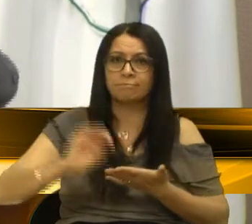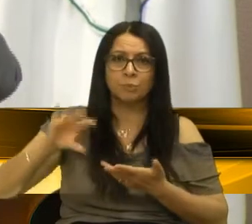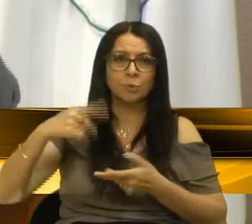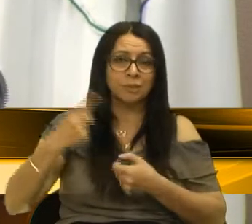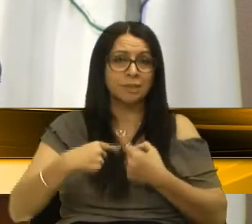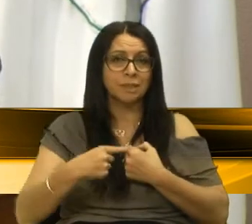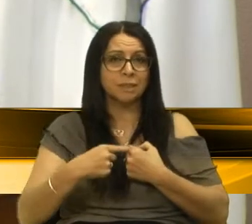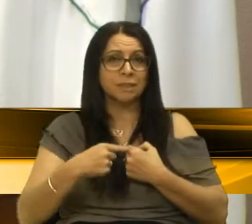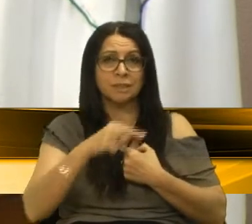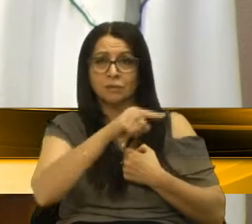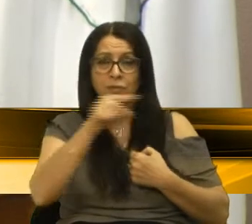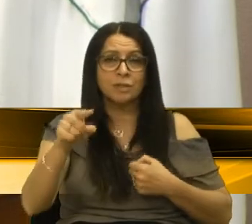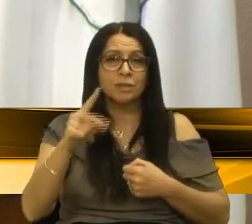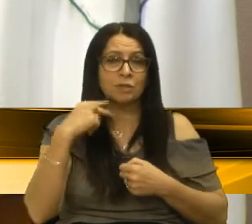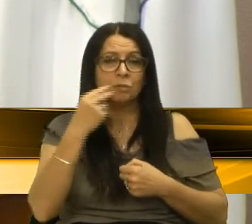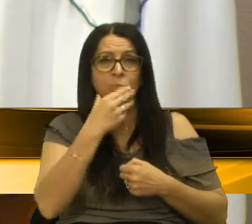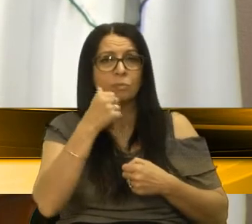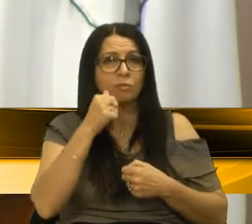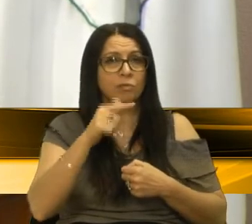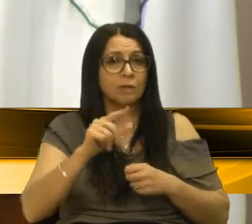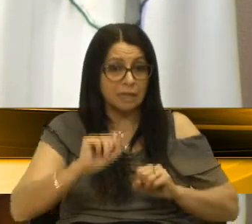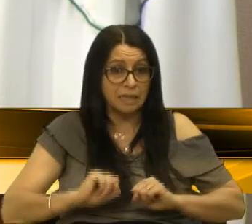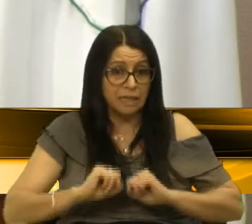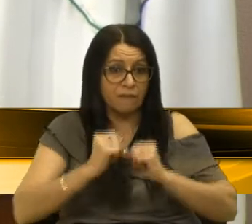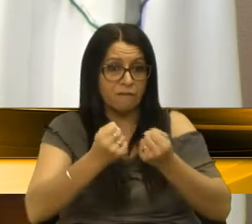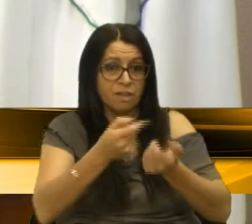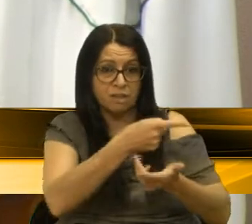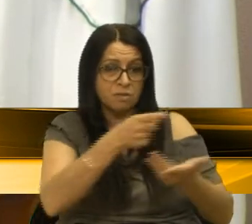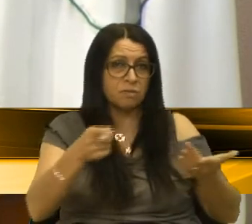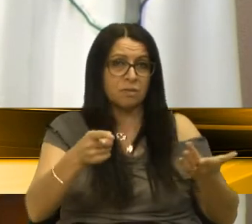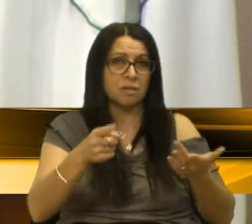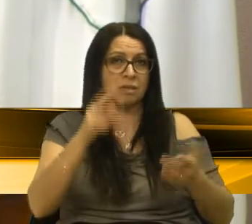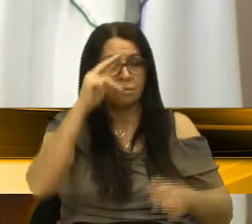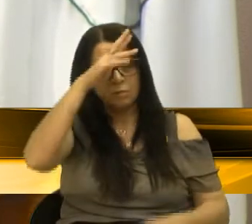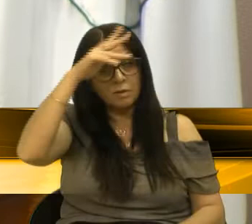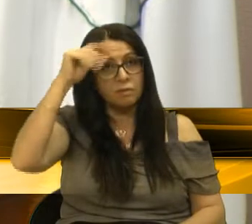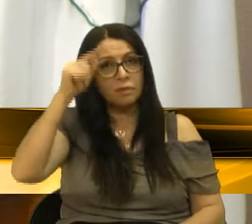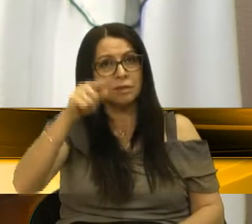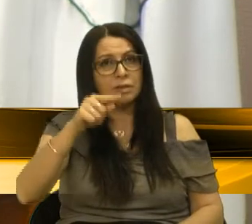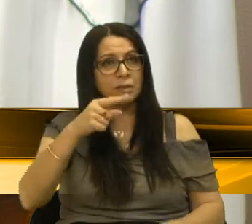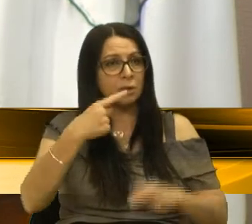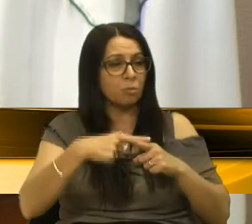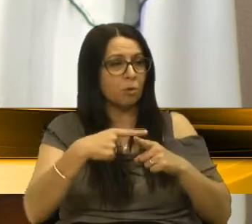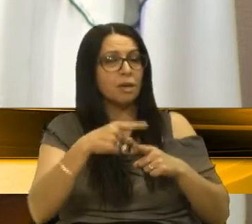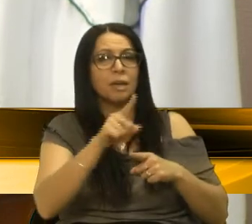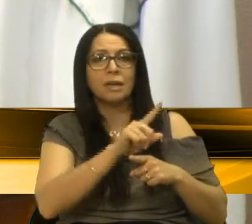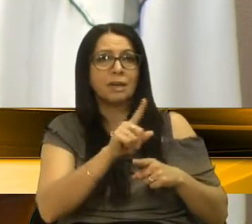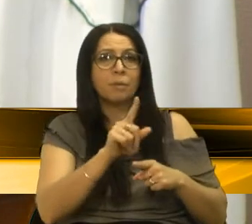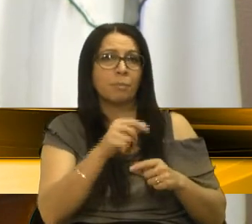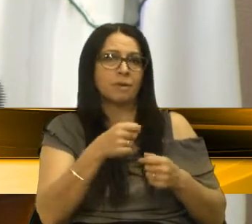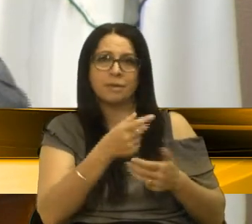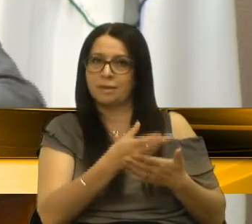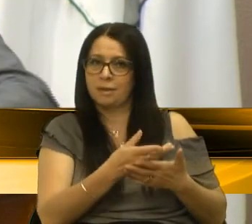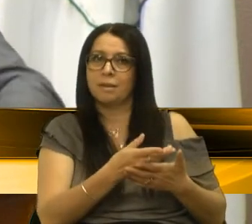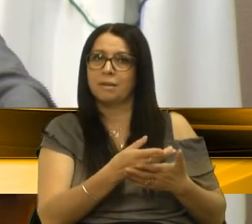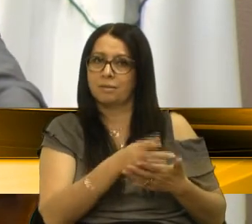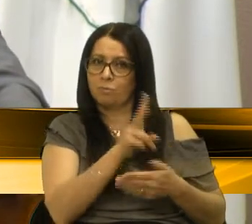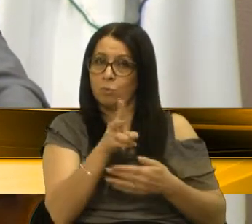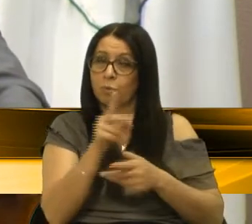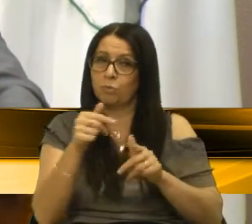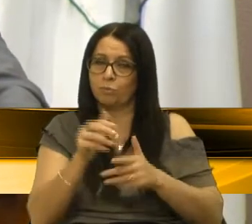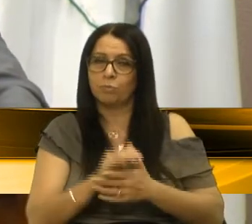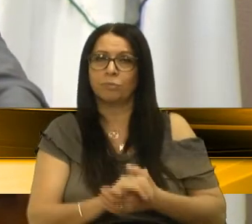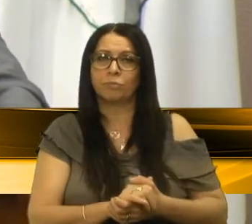os senhores e as senhoras que estão aqui defendendo este prefeito é porque ainda não precisaram procurar um